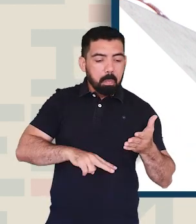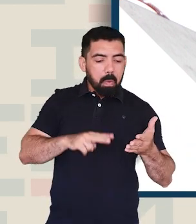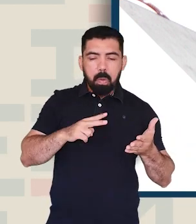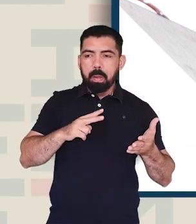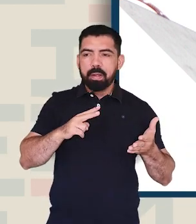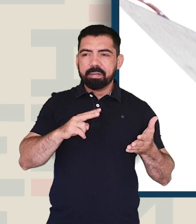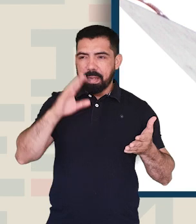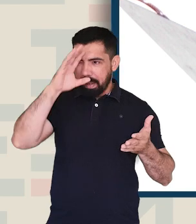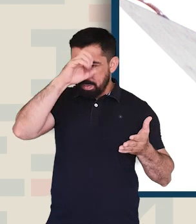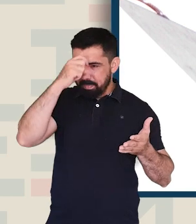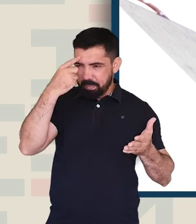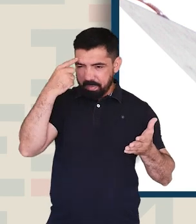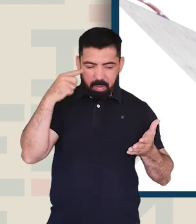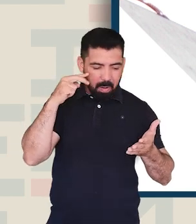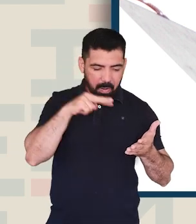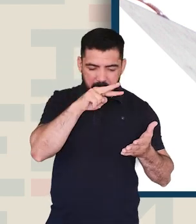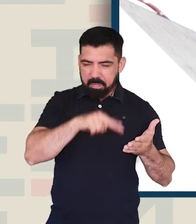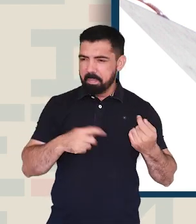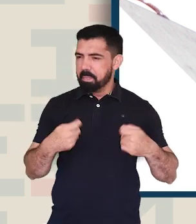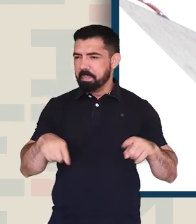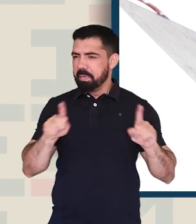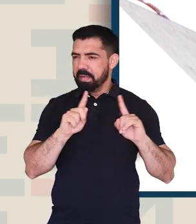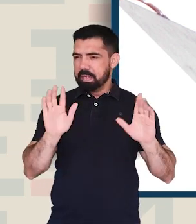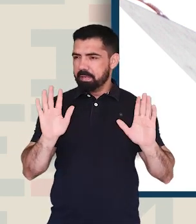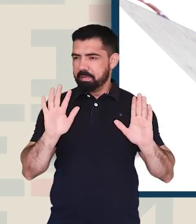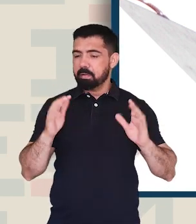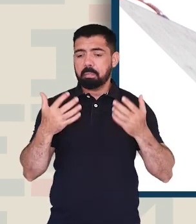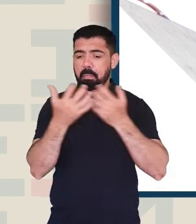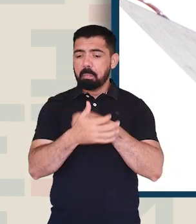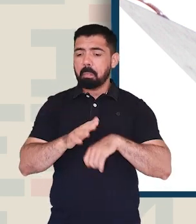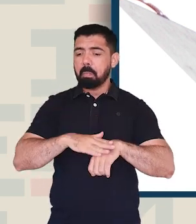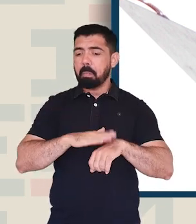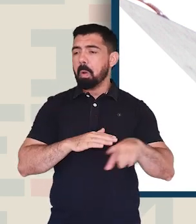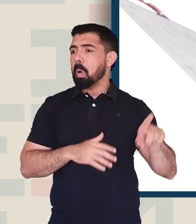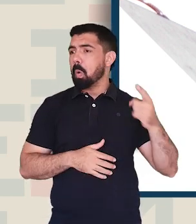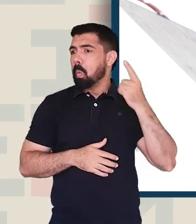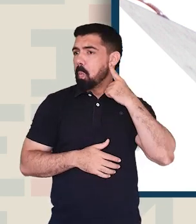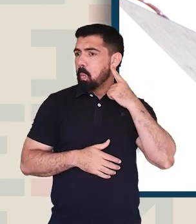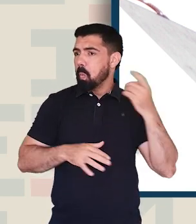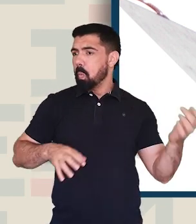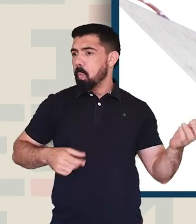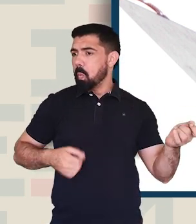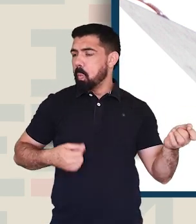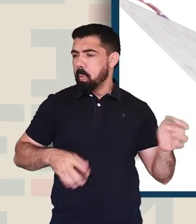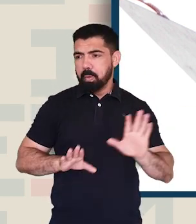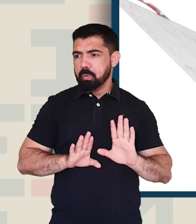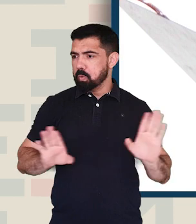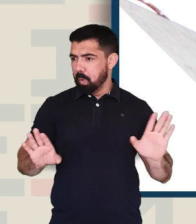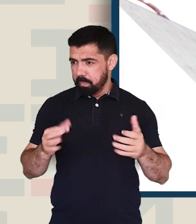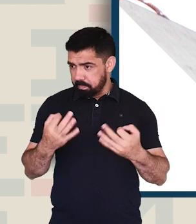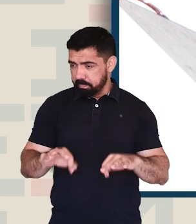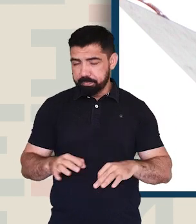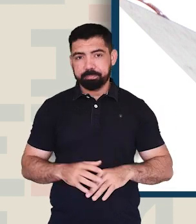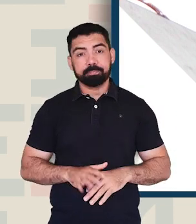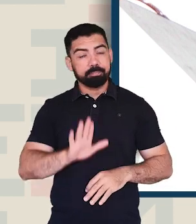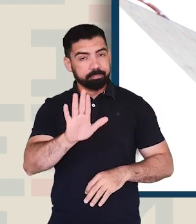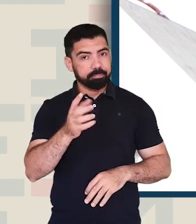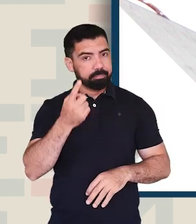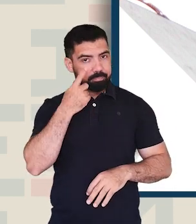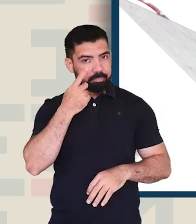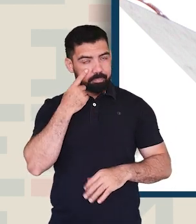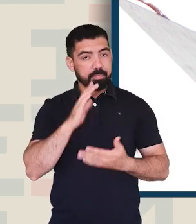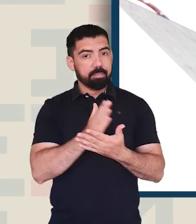não precisa mais disso, né? Então eu vou tocar a música. A gente tem que ver que algumas tecnologias